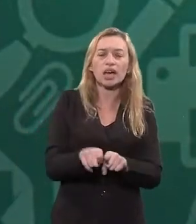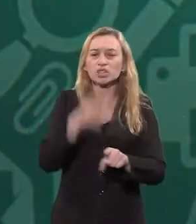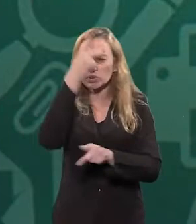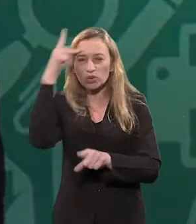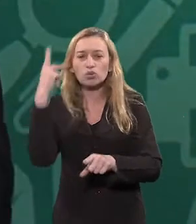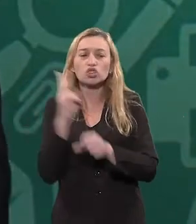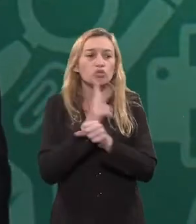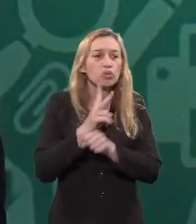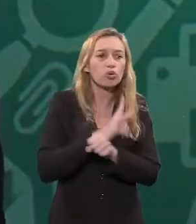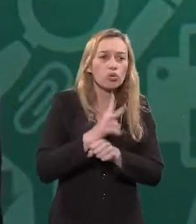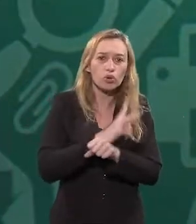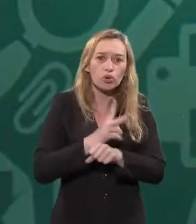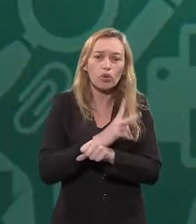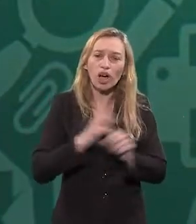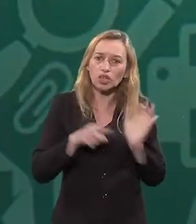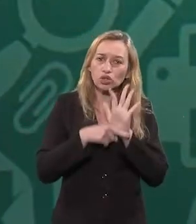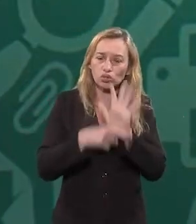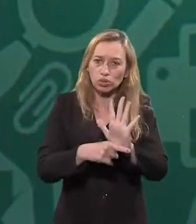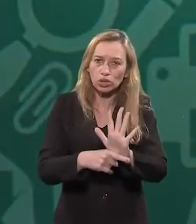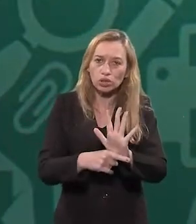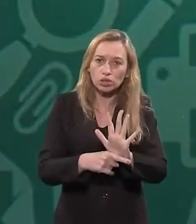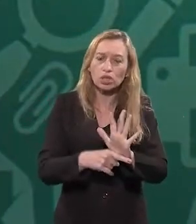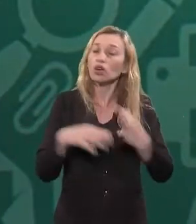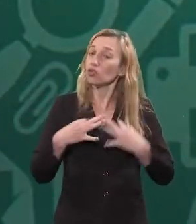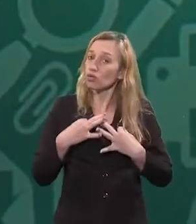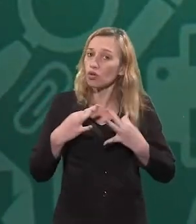seja, daquelas pessoas que procuram o acolhimento